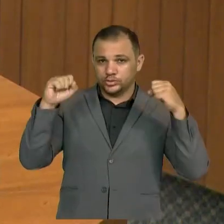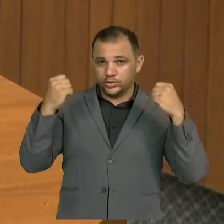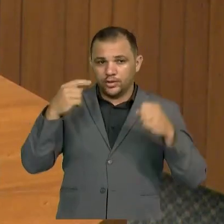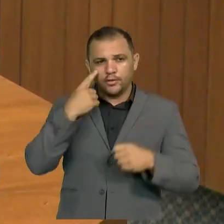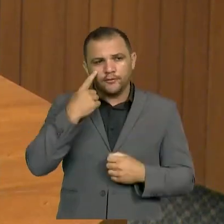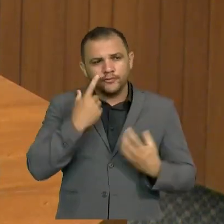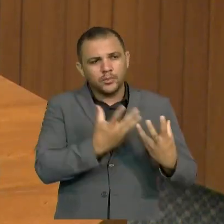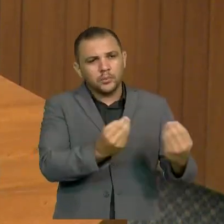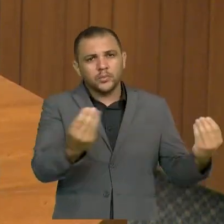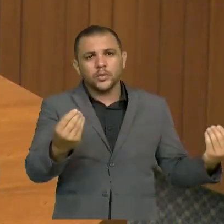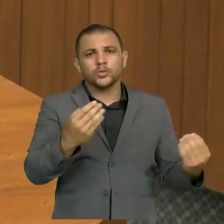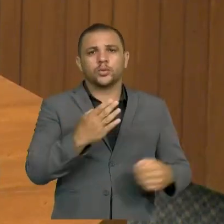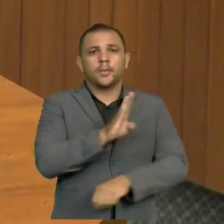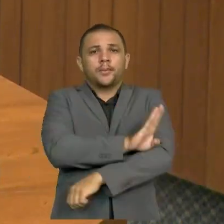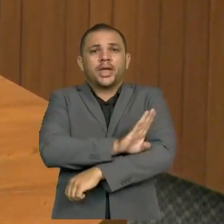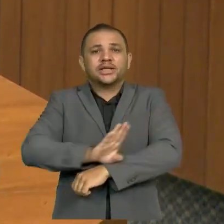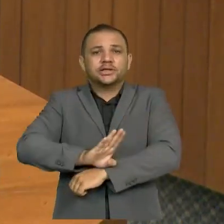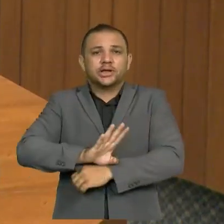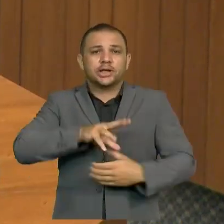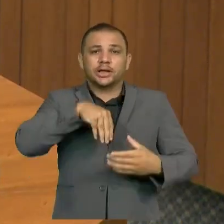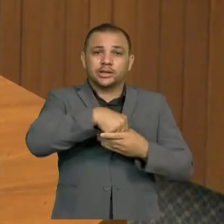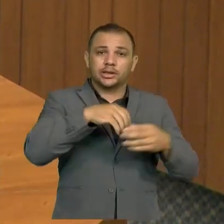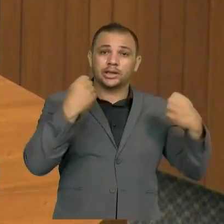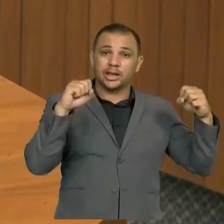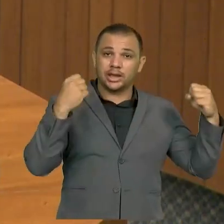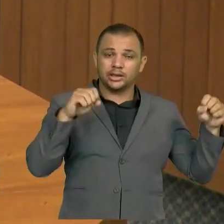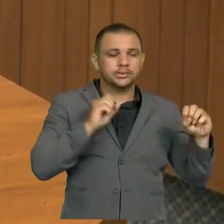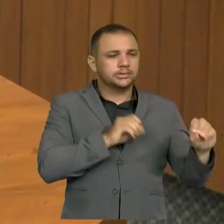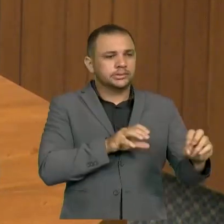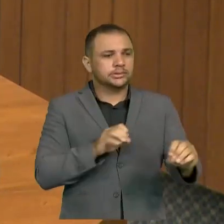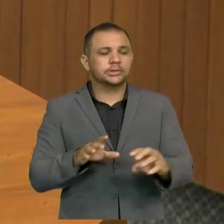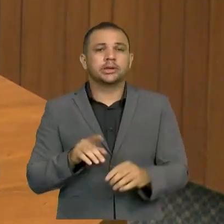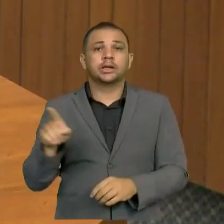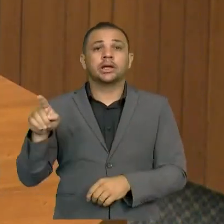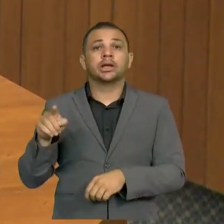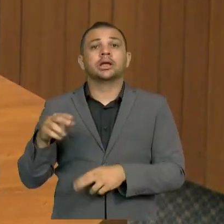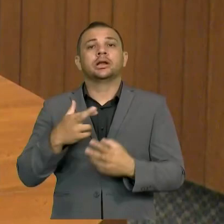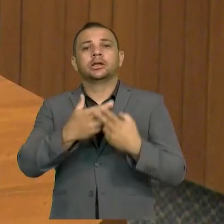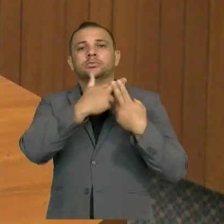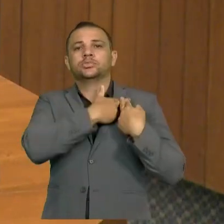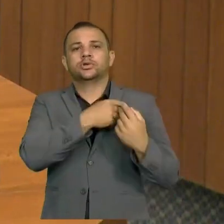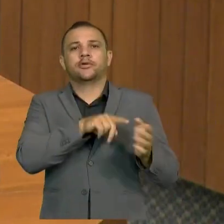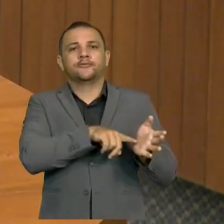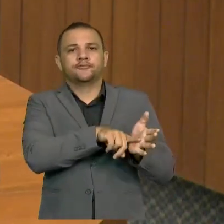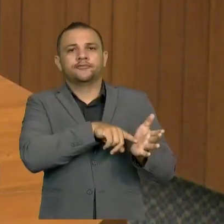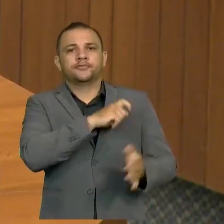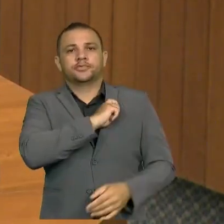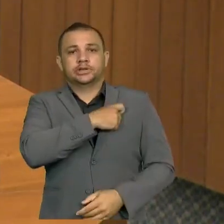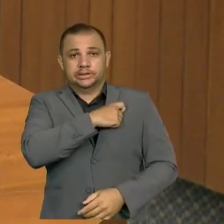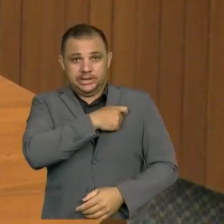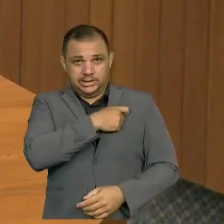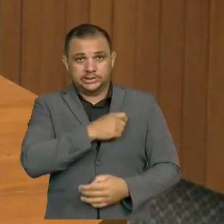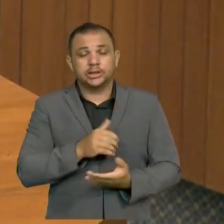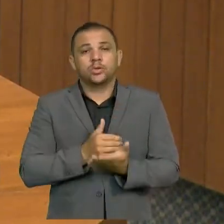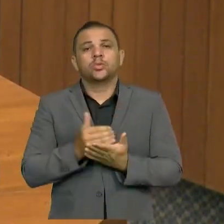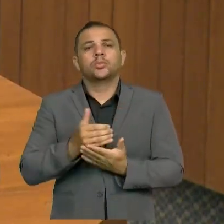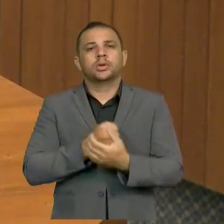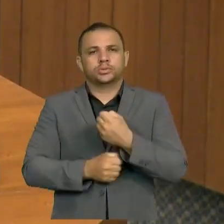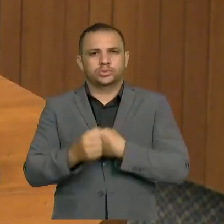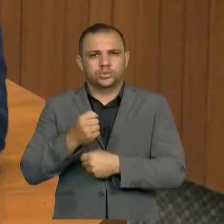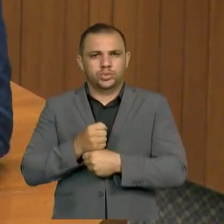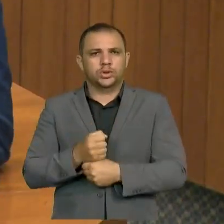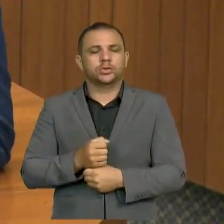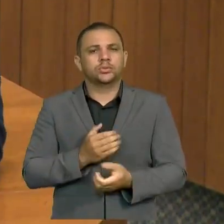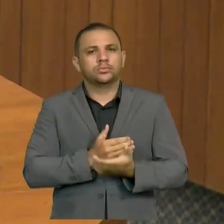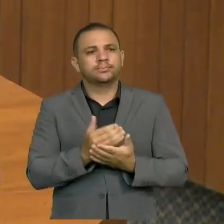personal, por força de lei, por seu órgão fiscalizador, começou no início do ano a